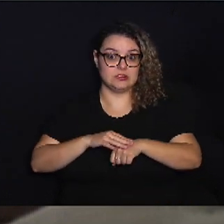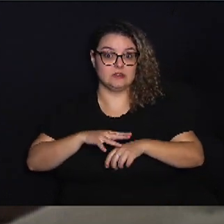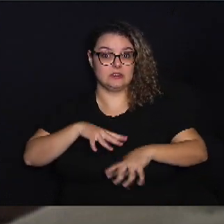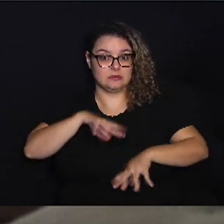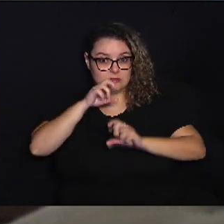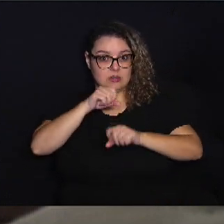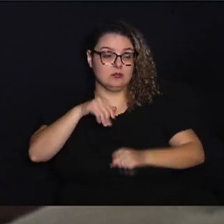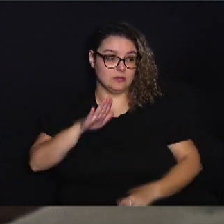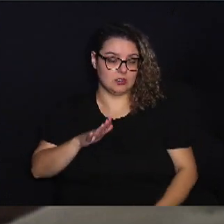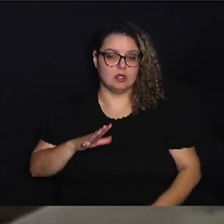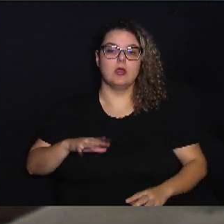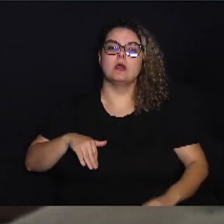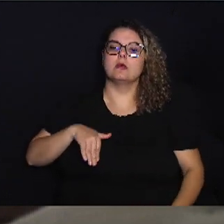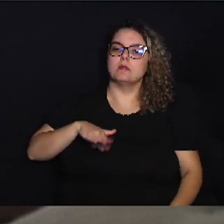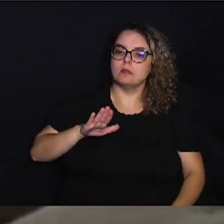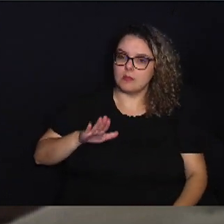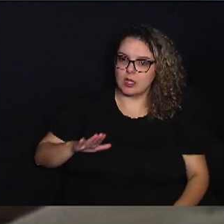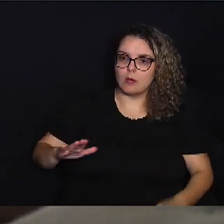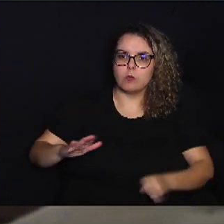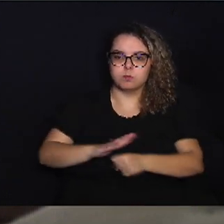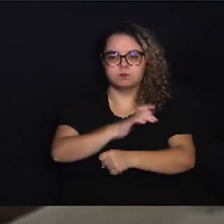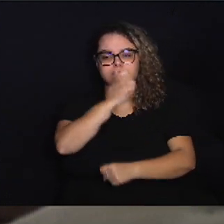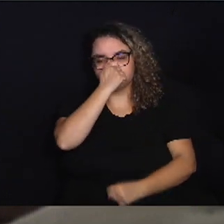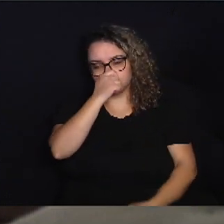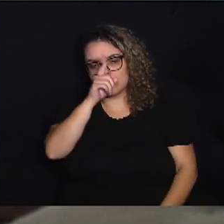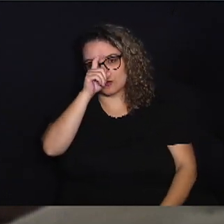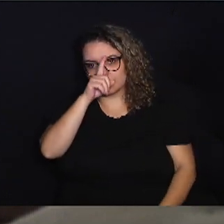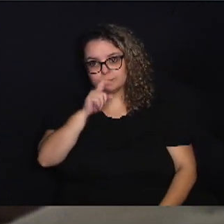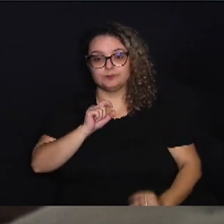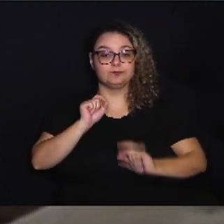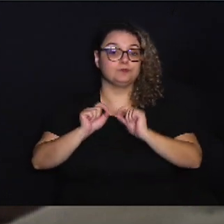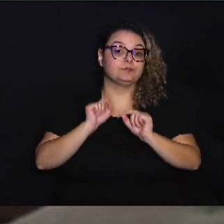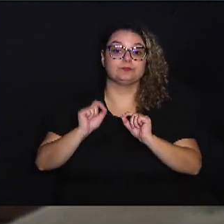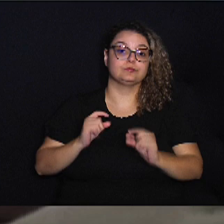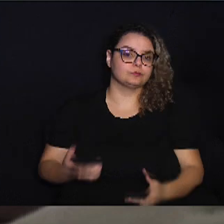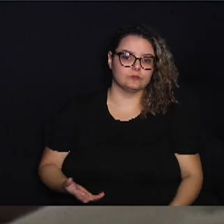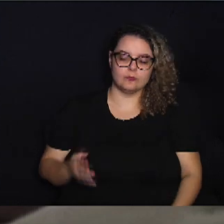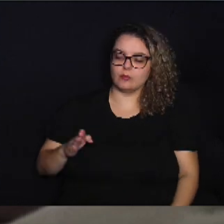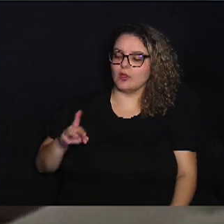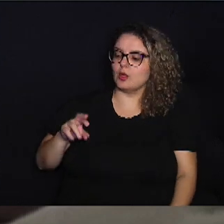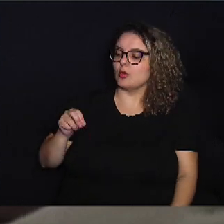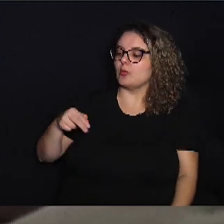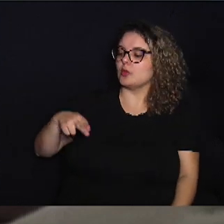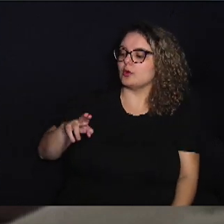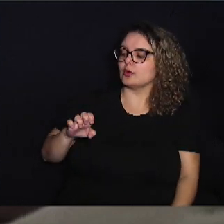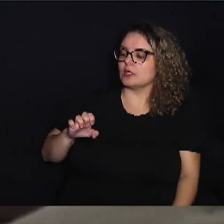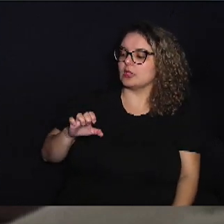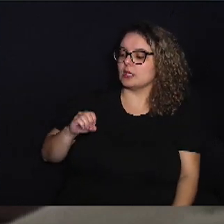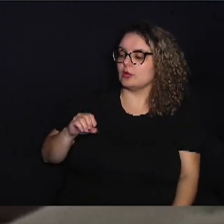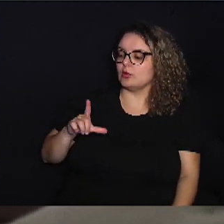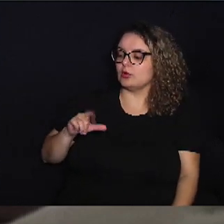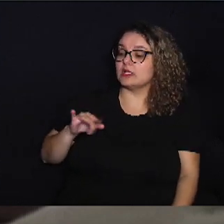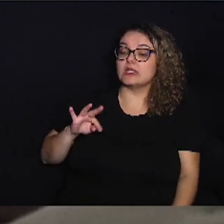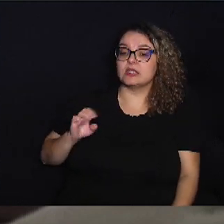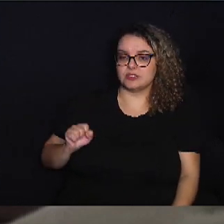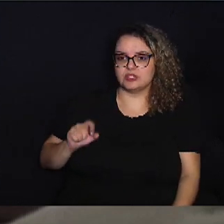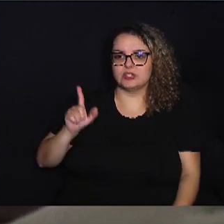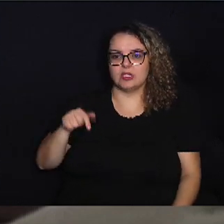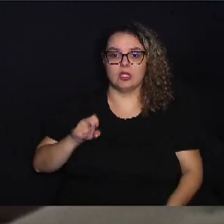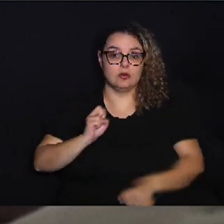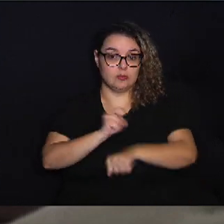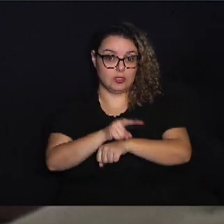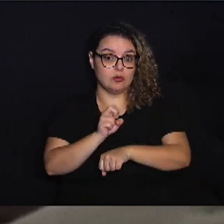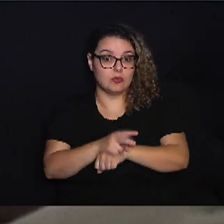que mais causa superlotação nos hospitais. E o que é essa bronquiolite? É uma doença causada por um desses vírus